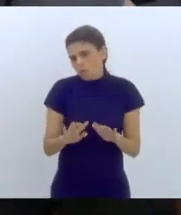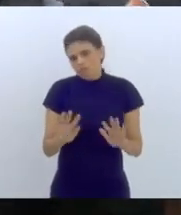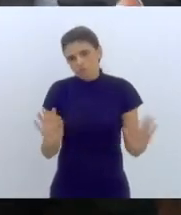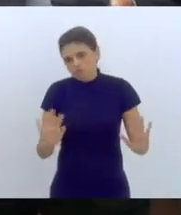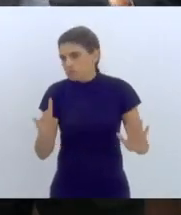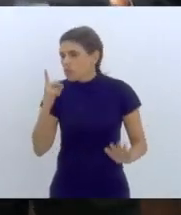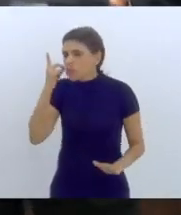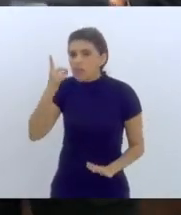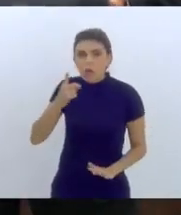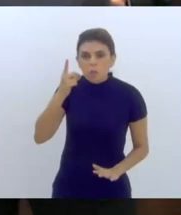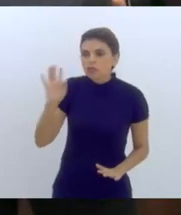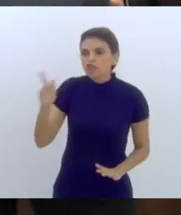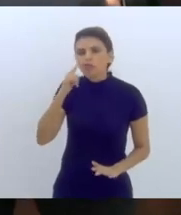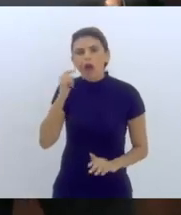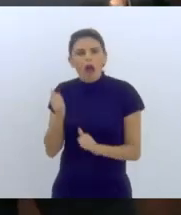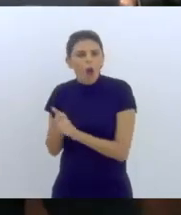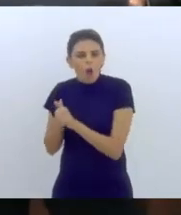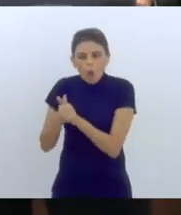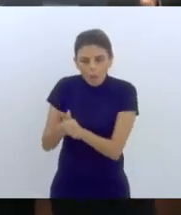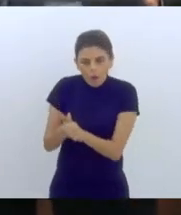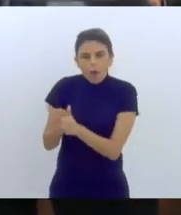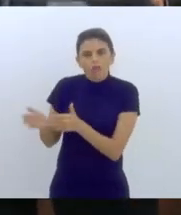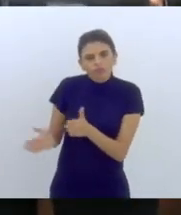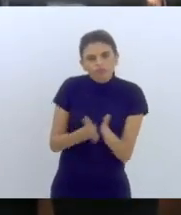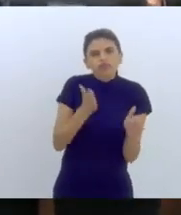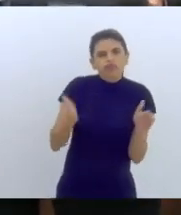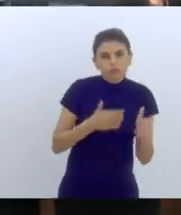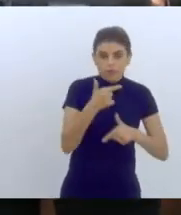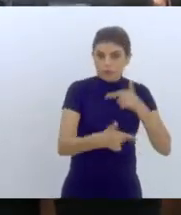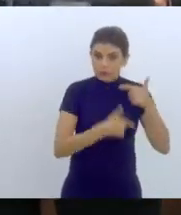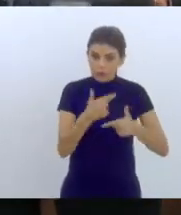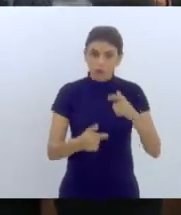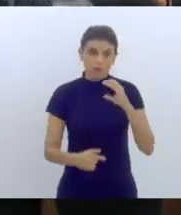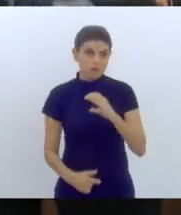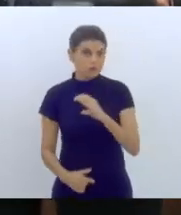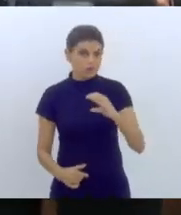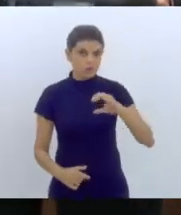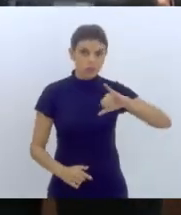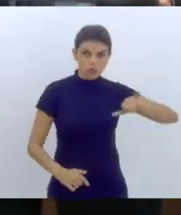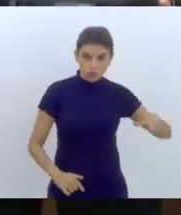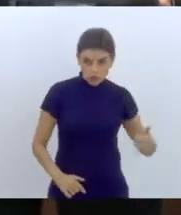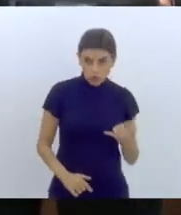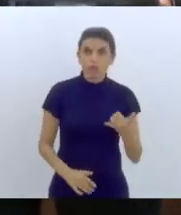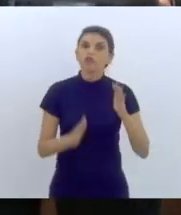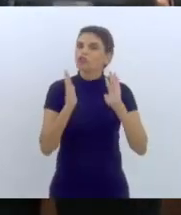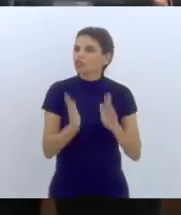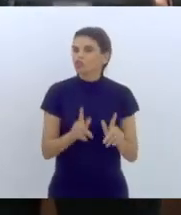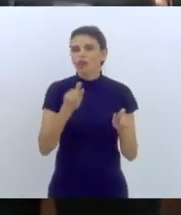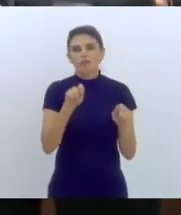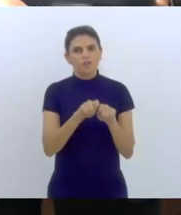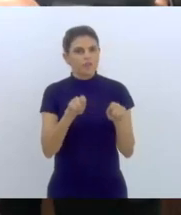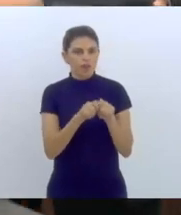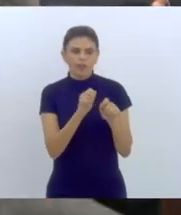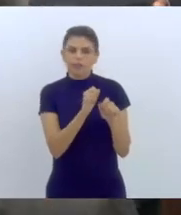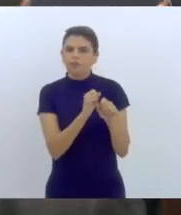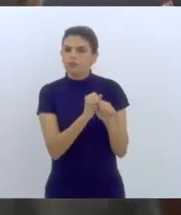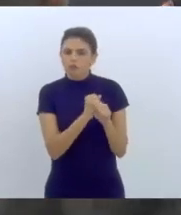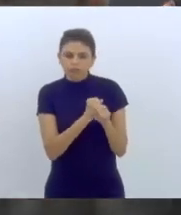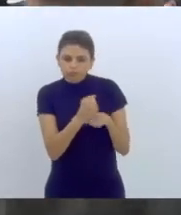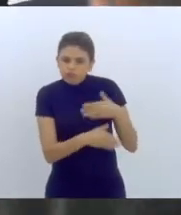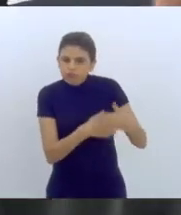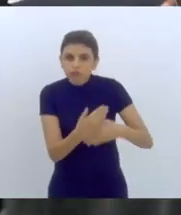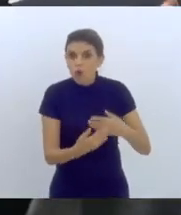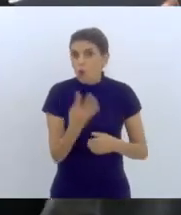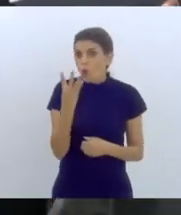os deputados que têm acompanhado o trabalho da CCJ, aliás, a CCJ já realizou ao longo dessa legislatura